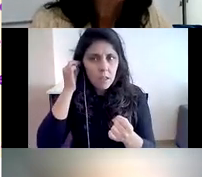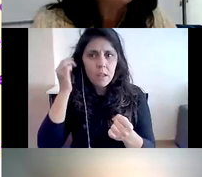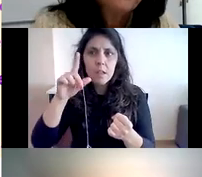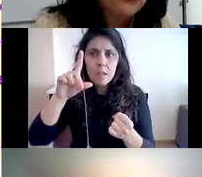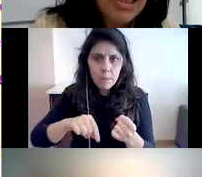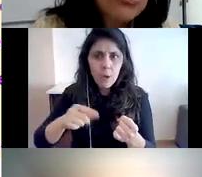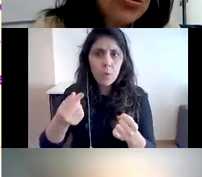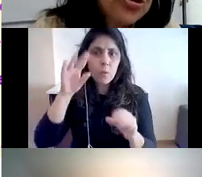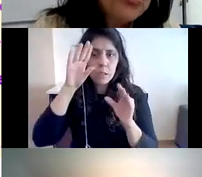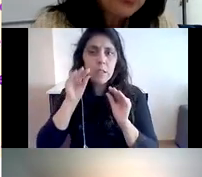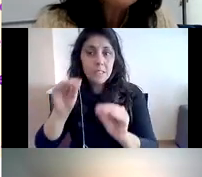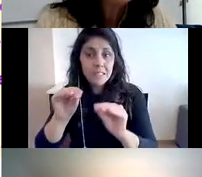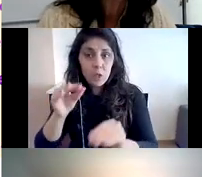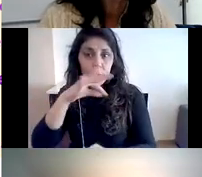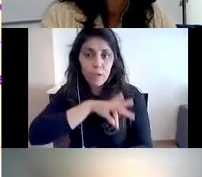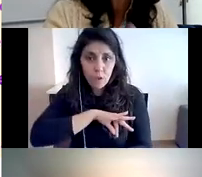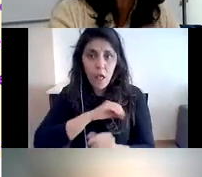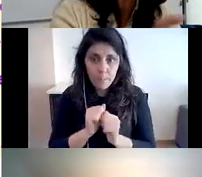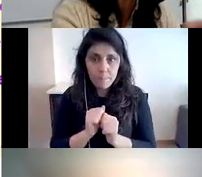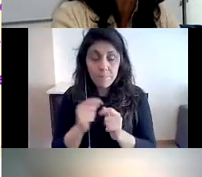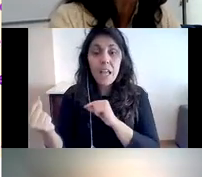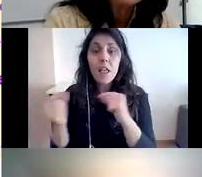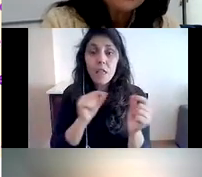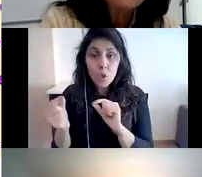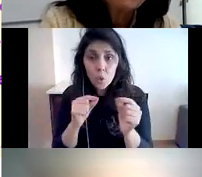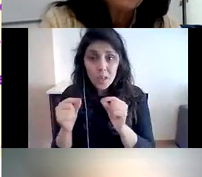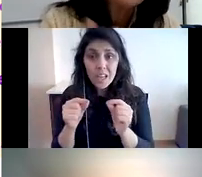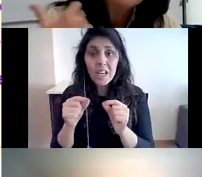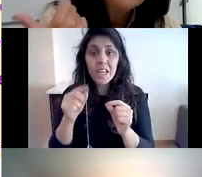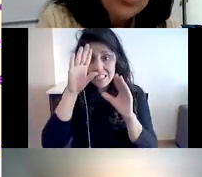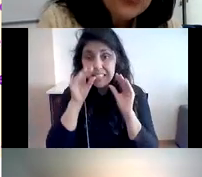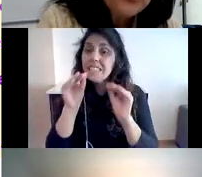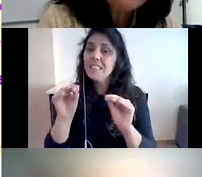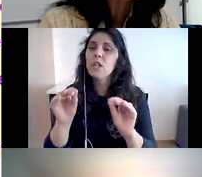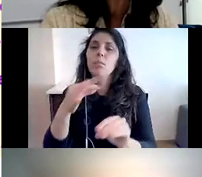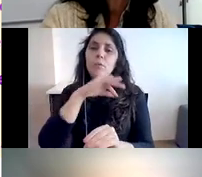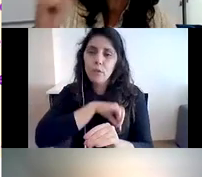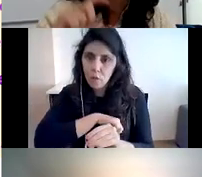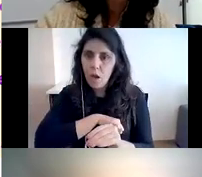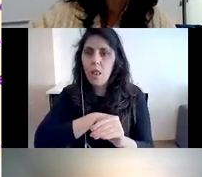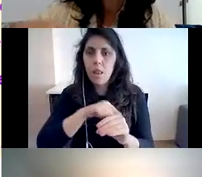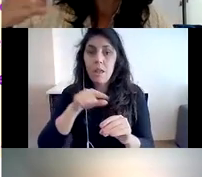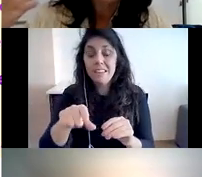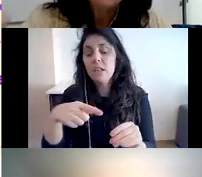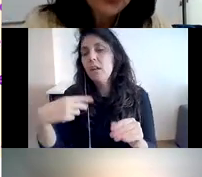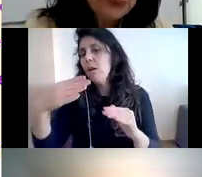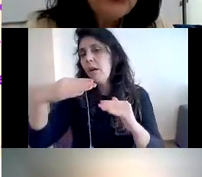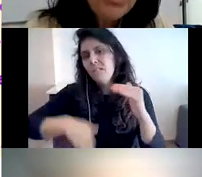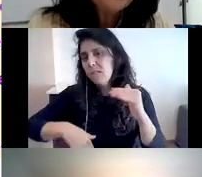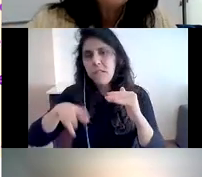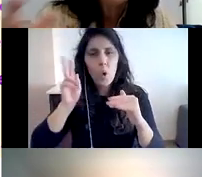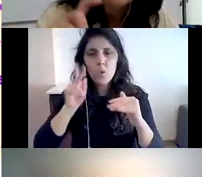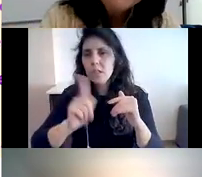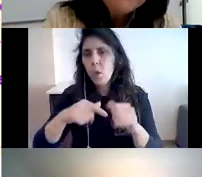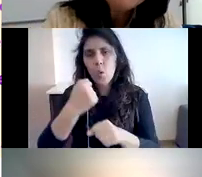o ensino profissional. Discutir o ensino profissional sem esta realidade estrutural da desvalorização do trabalho, em particular do